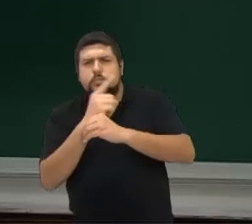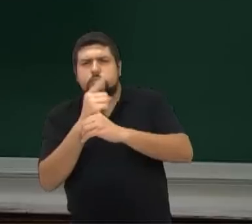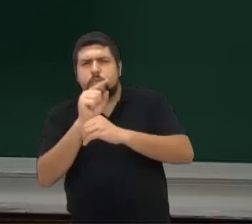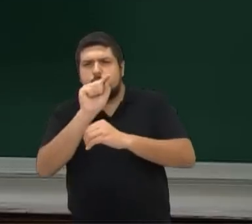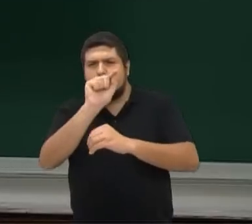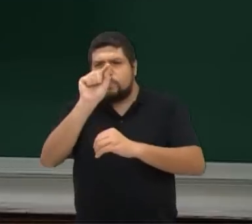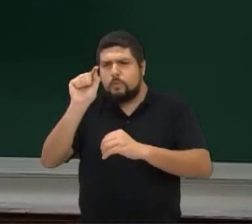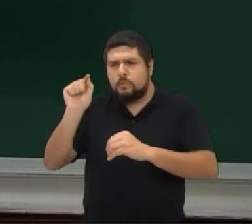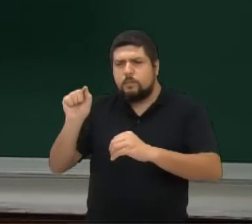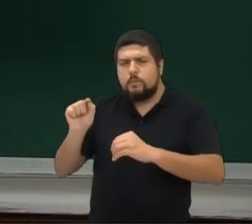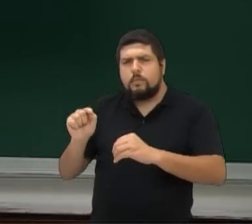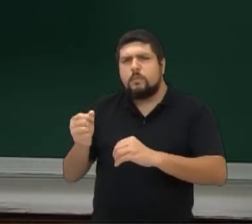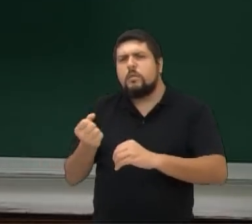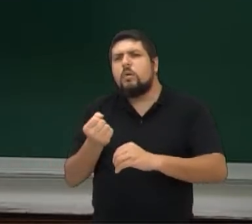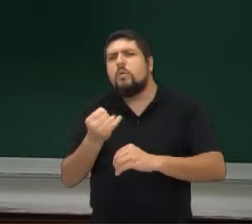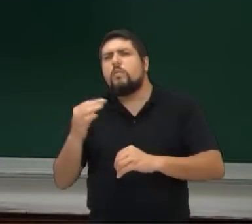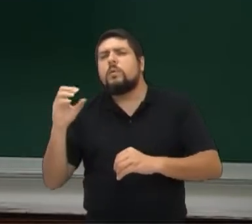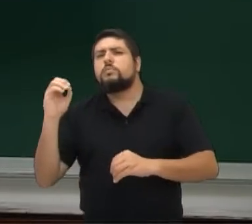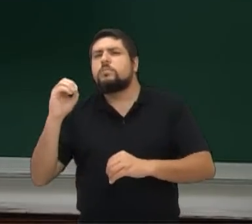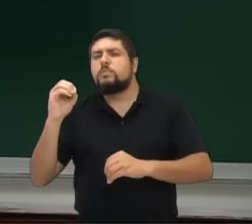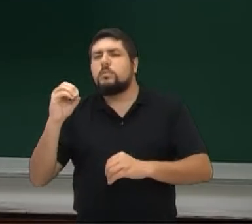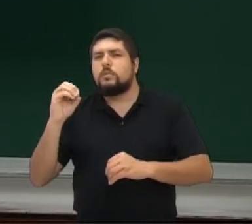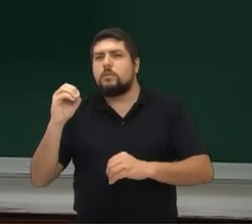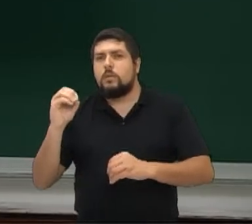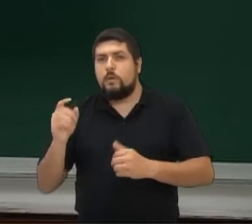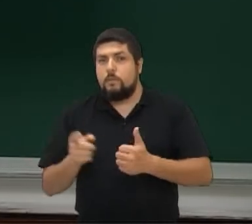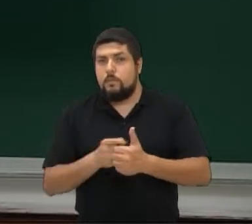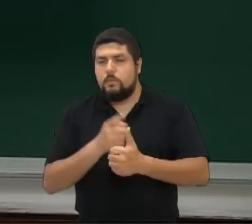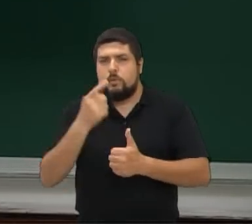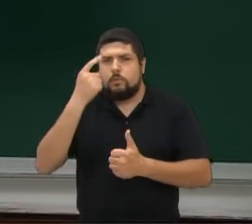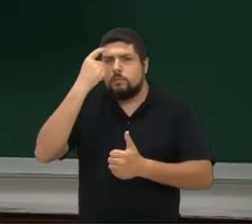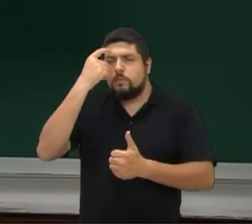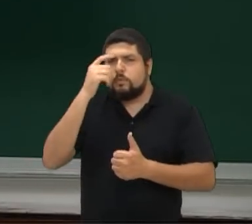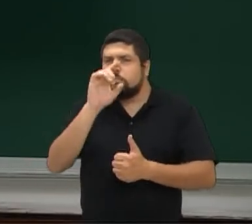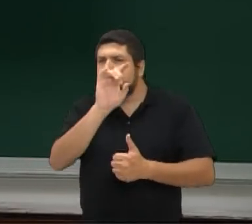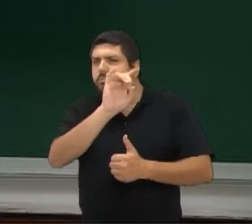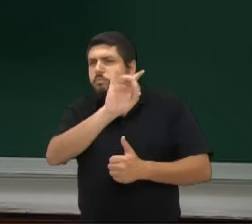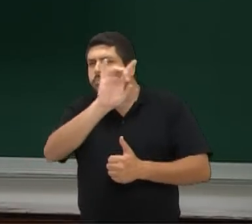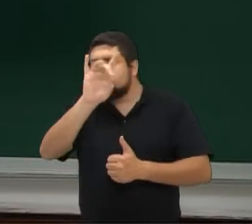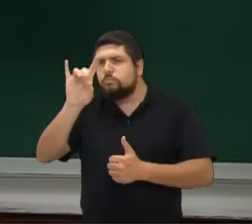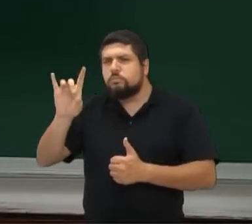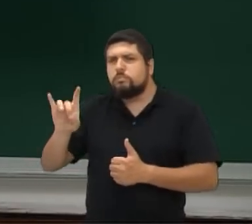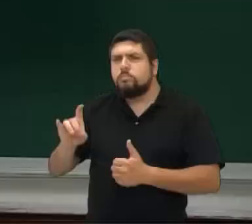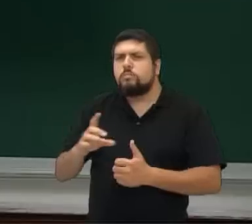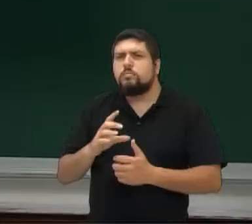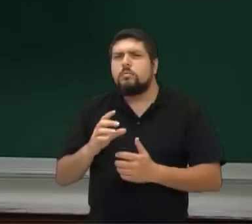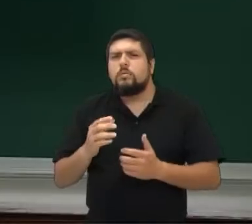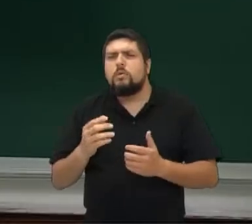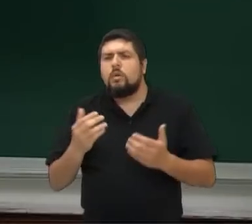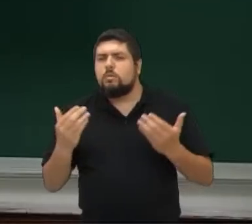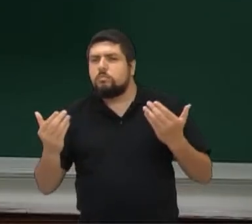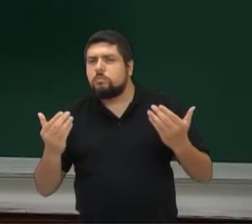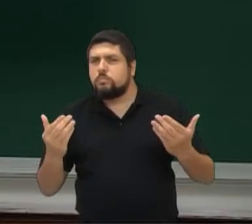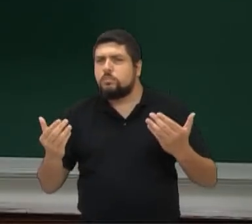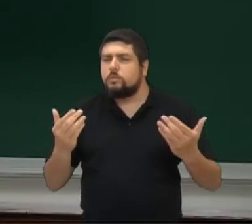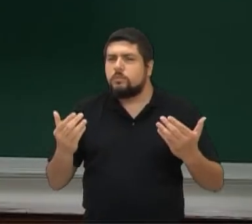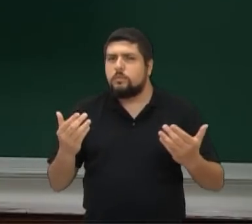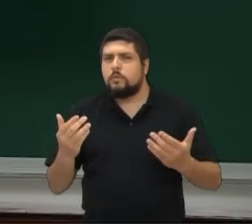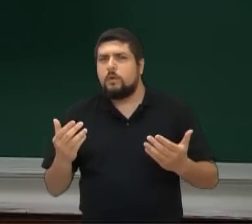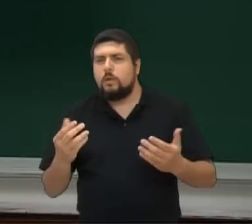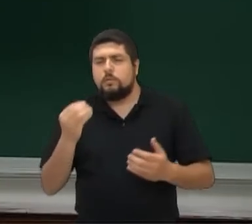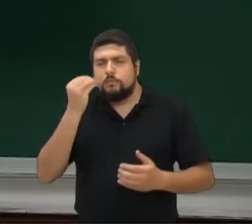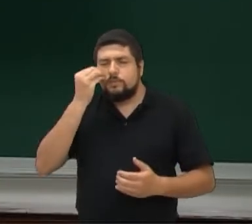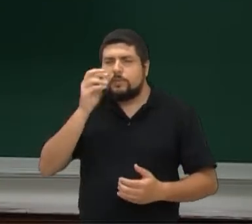números? Pense inicialmente dessa maneira para você conseguir completar essa